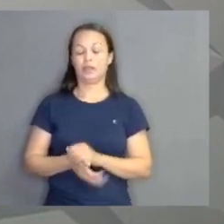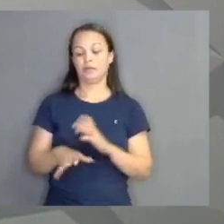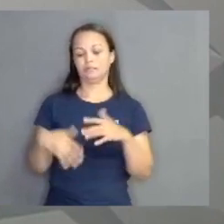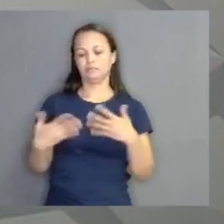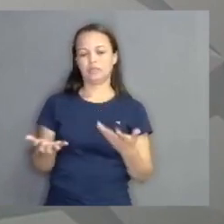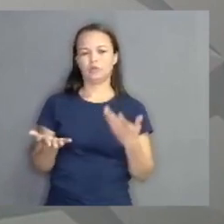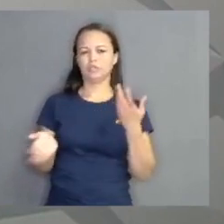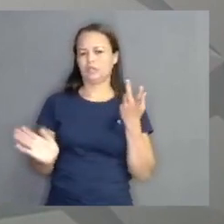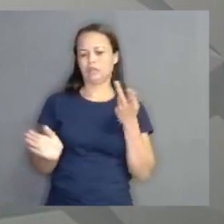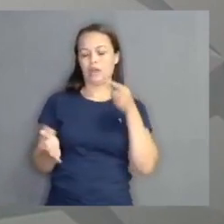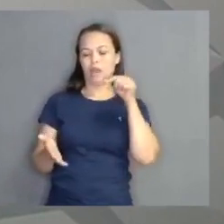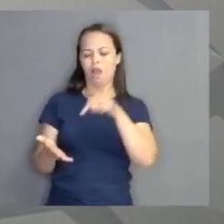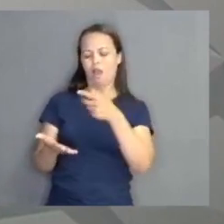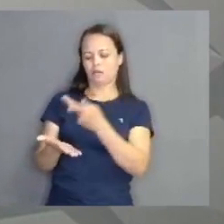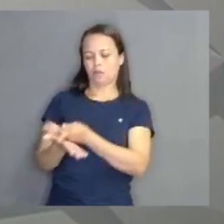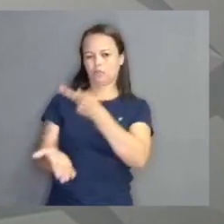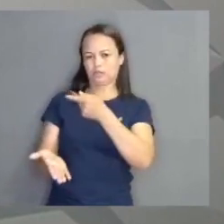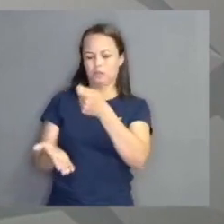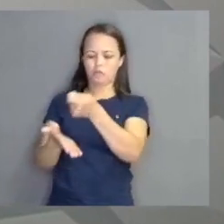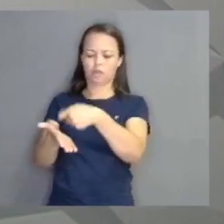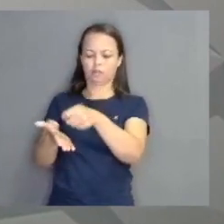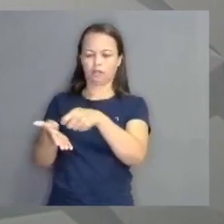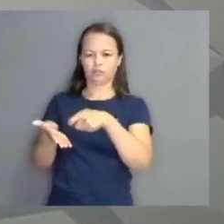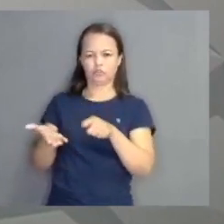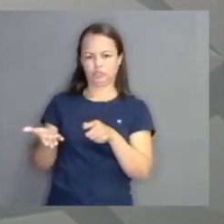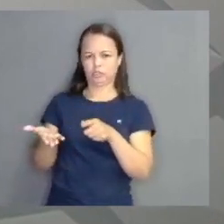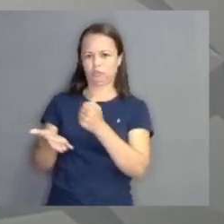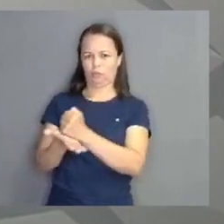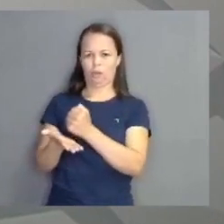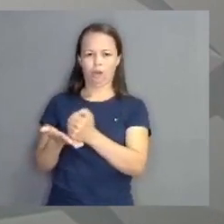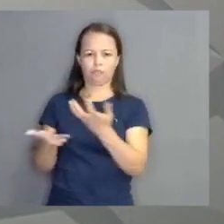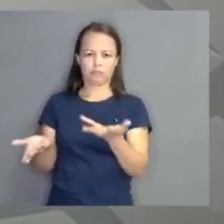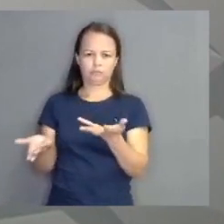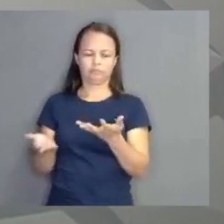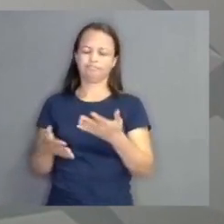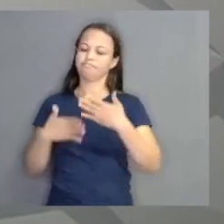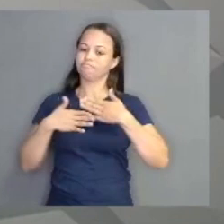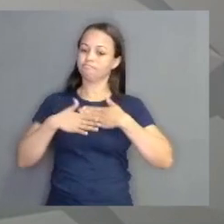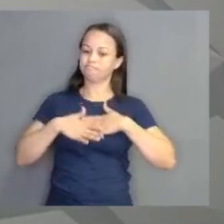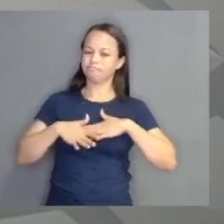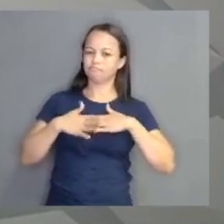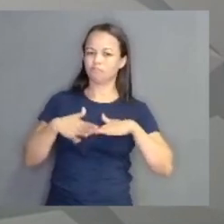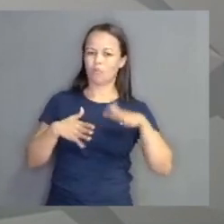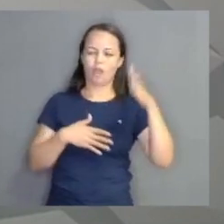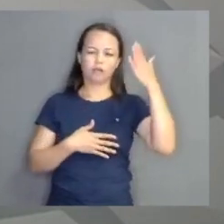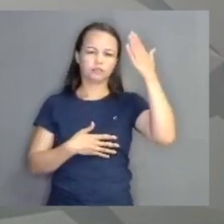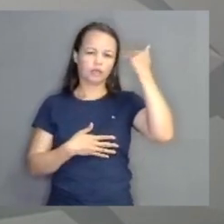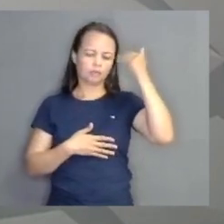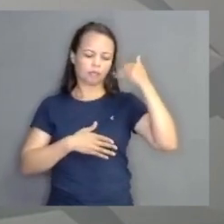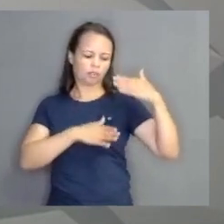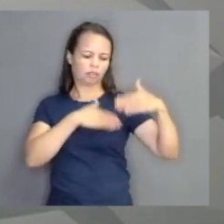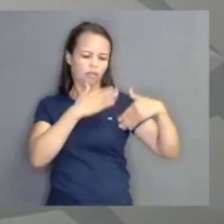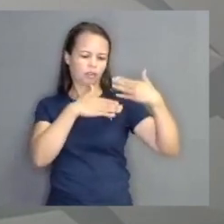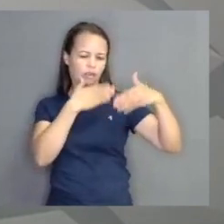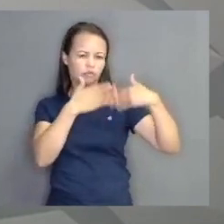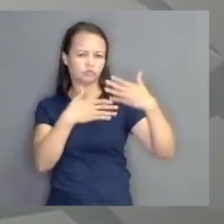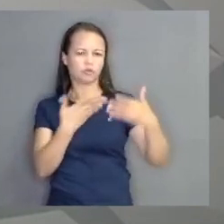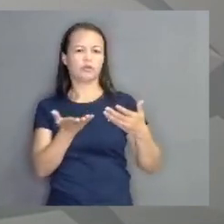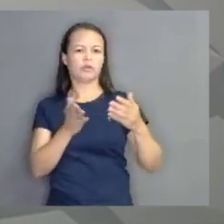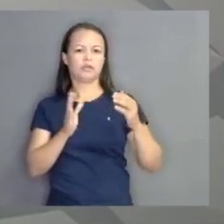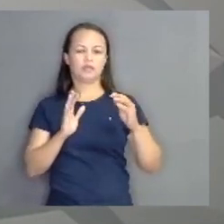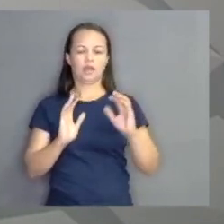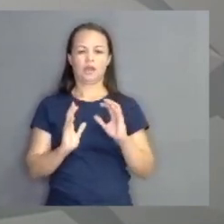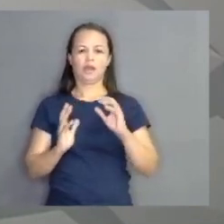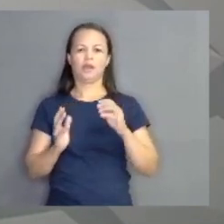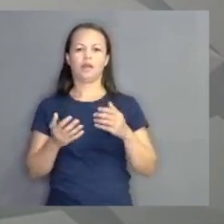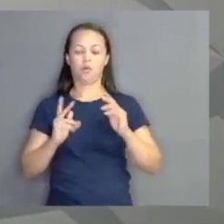isso aconteceu porque está escrito. Mas calma, sabemos que durante toda a história da humanidade,